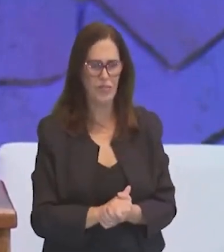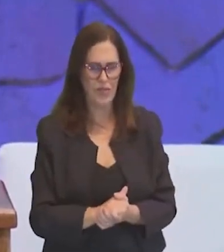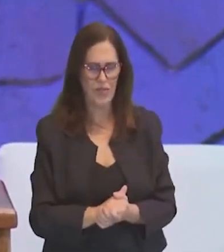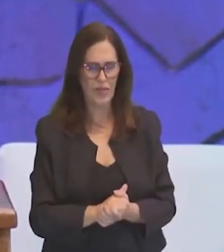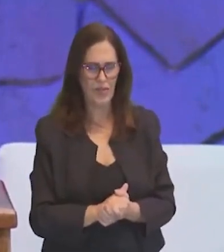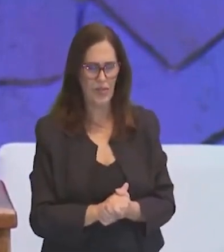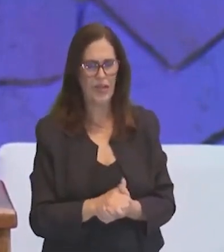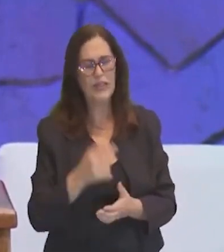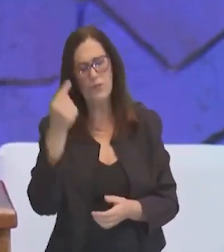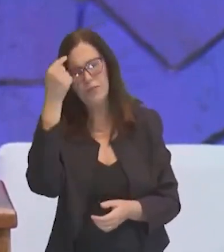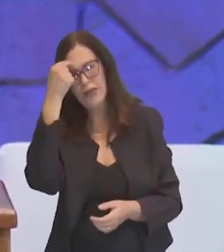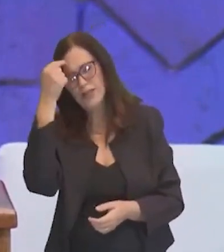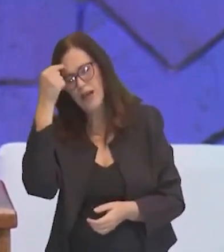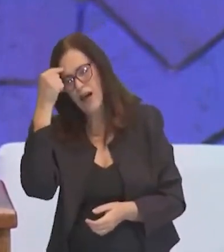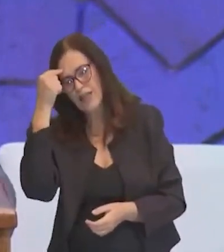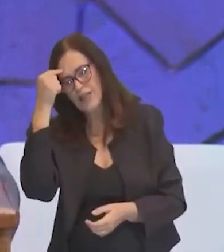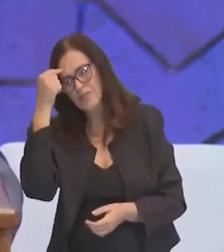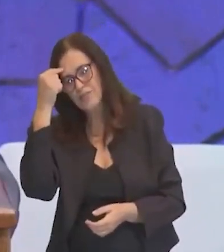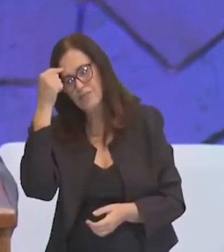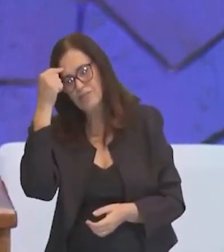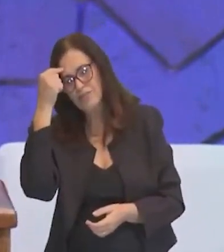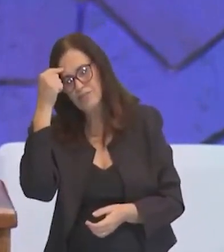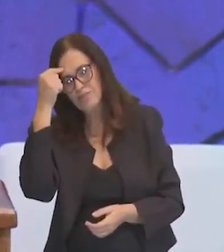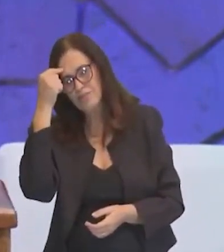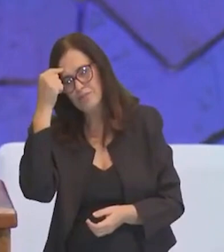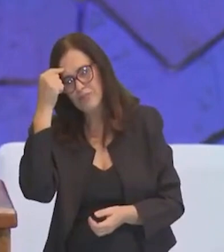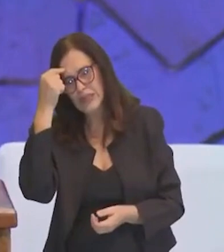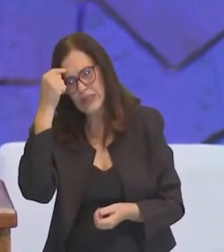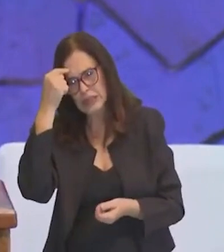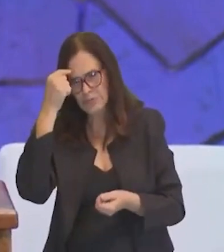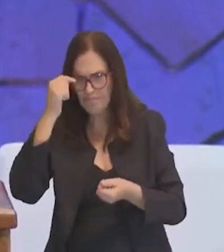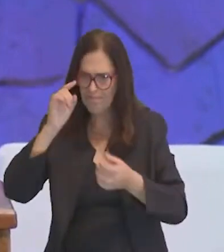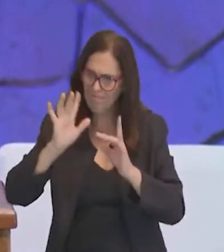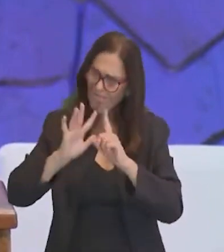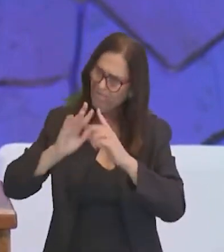de reflexão, de ajuste.